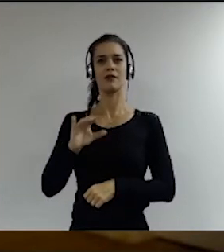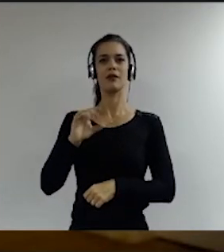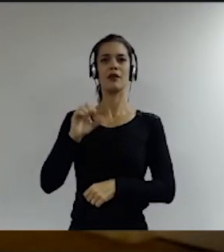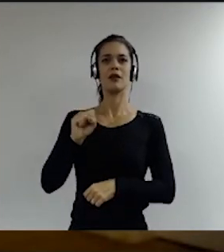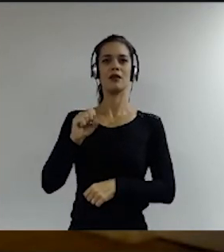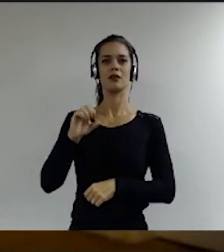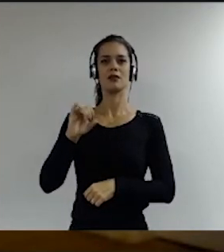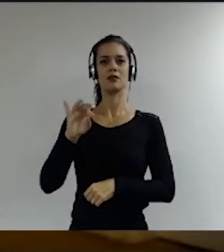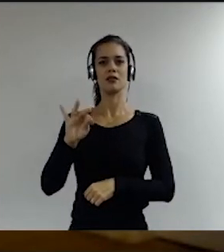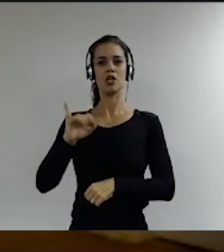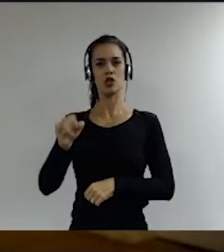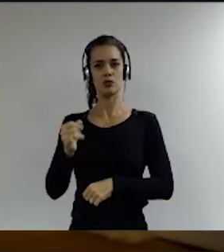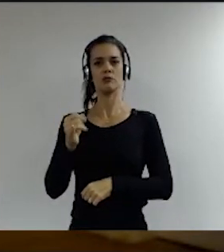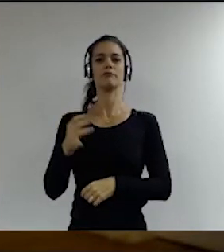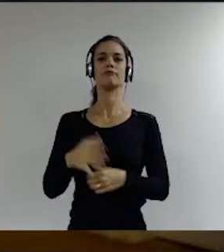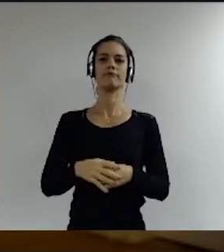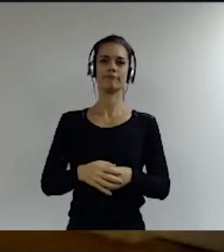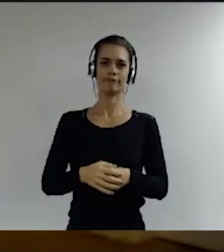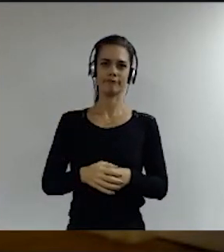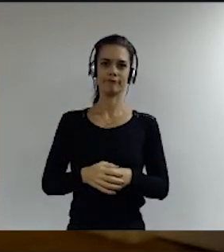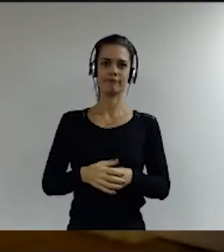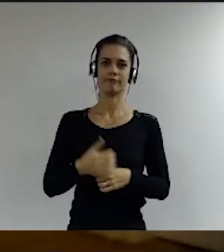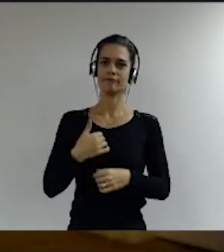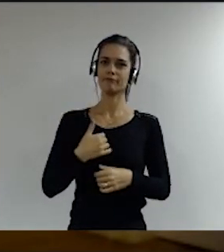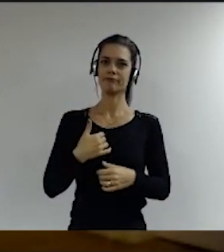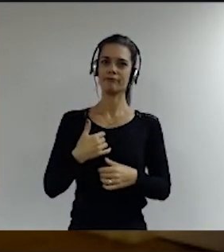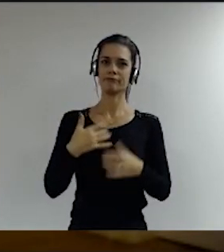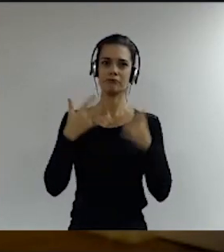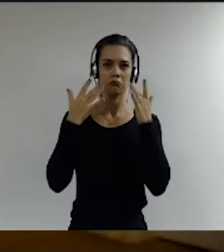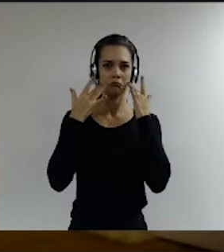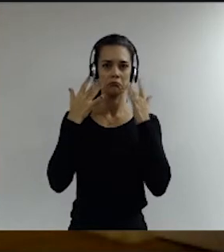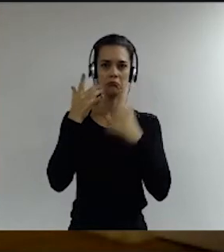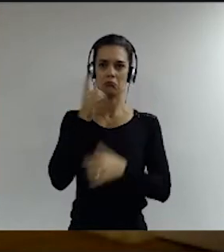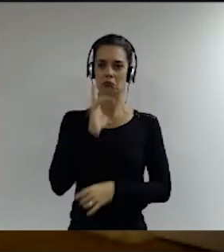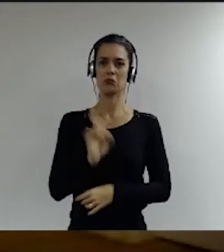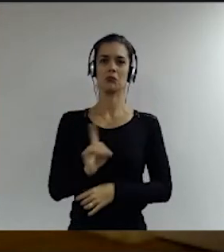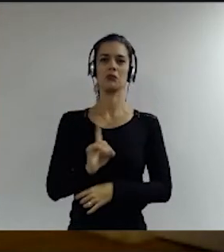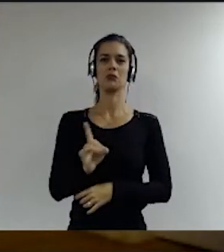Eu não concebo, e vou dizer aos senhores,